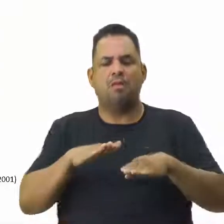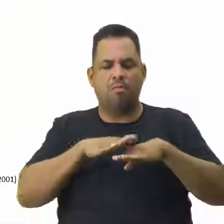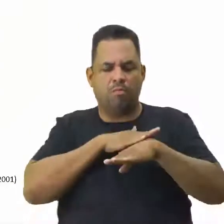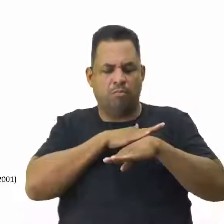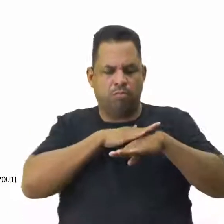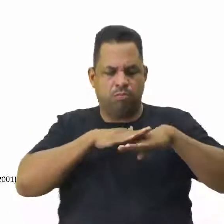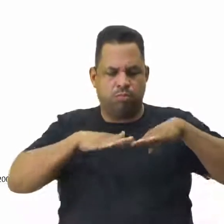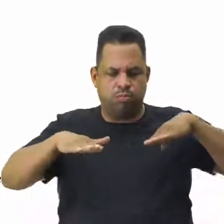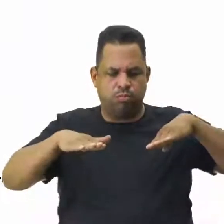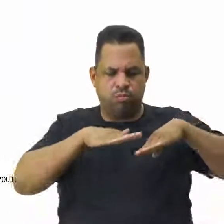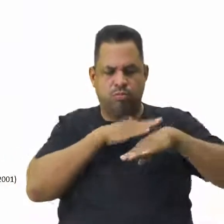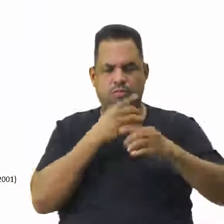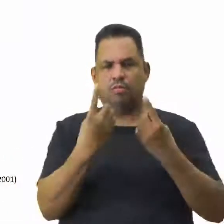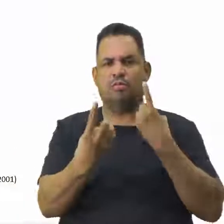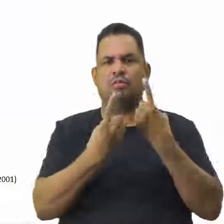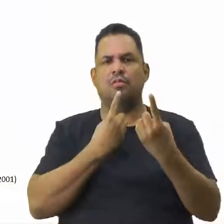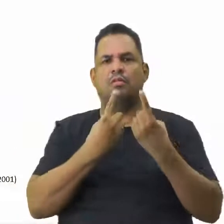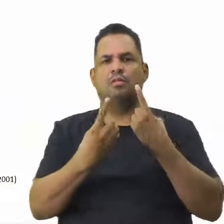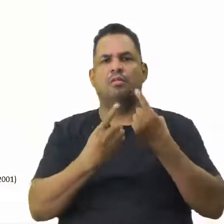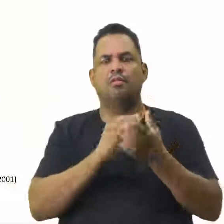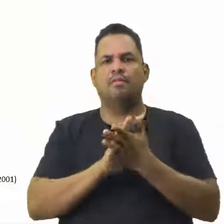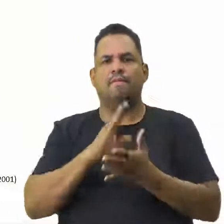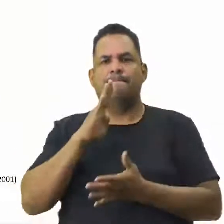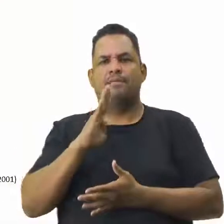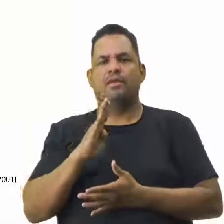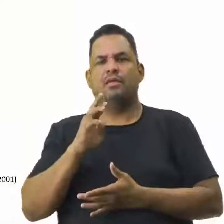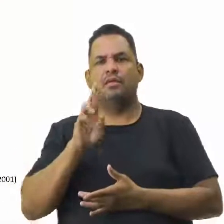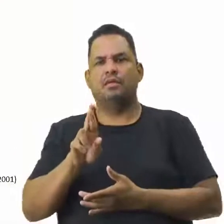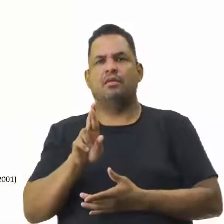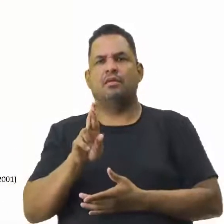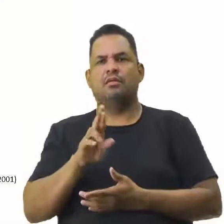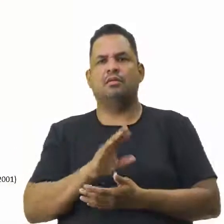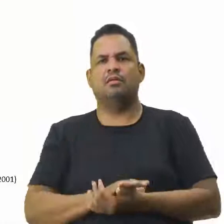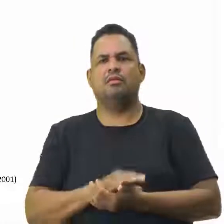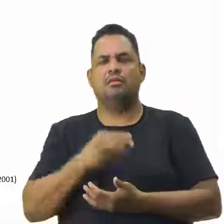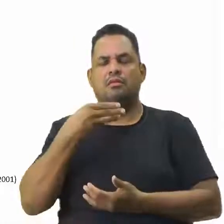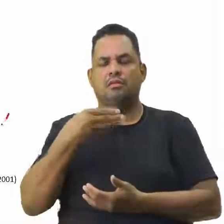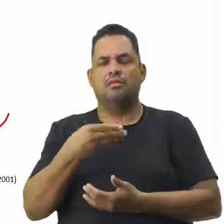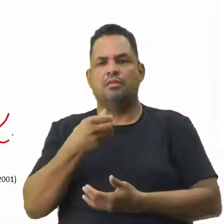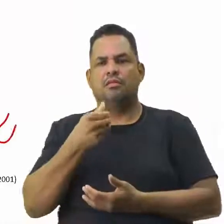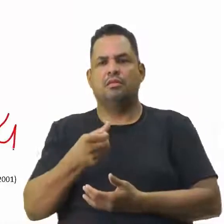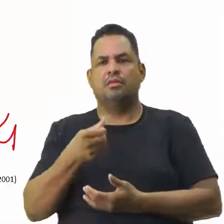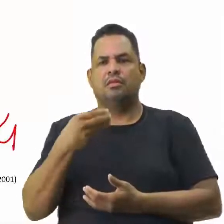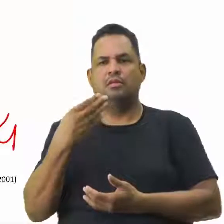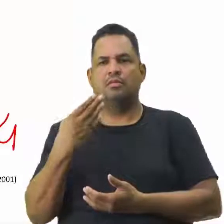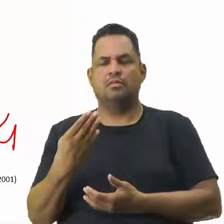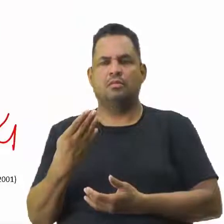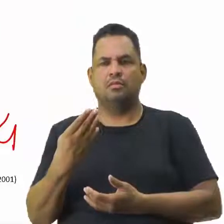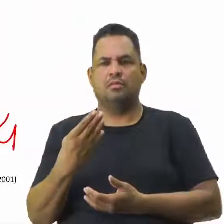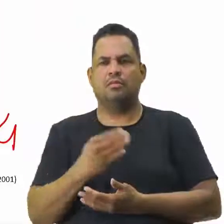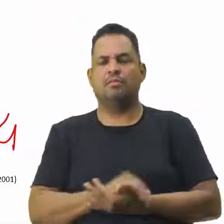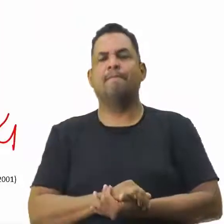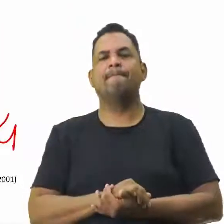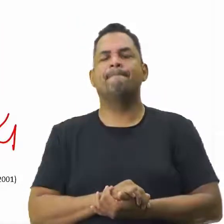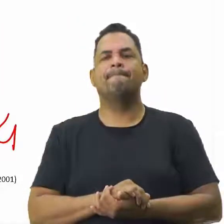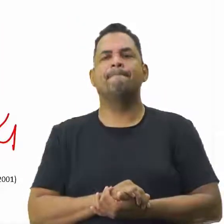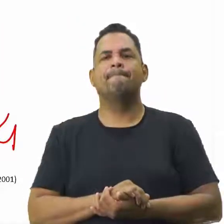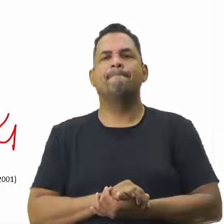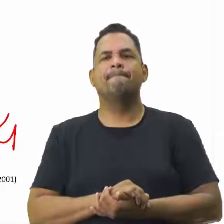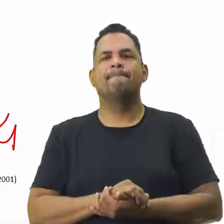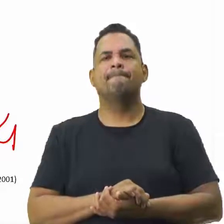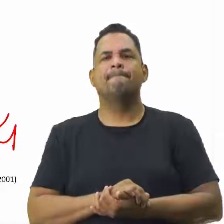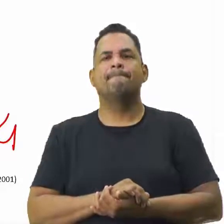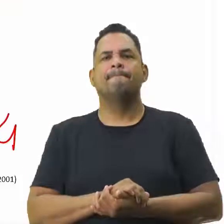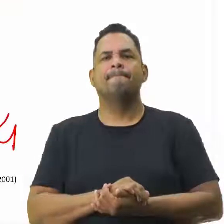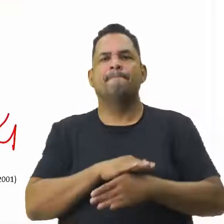Pavimentação da BR-364, pavimentação